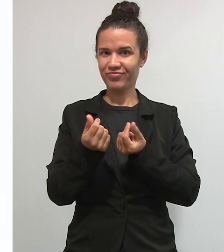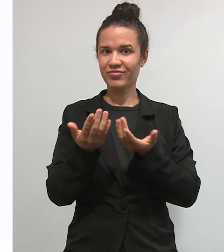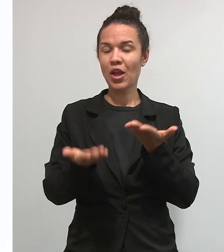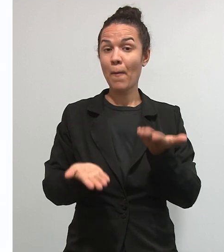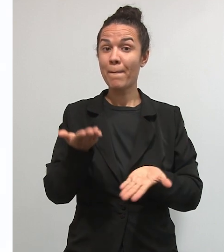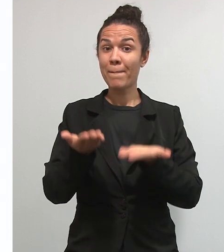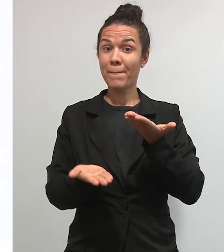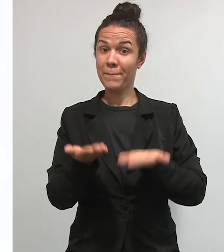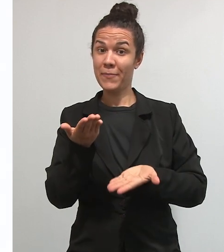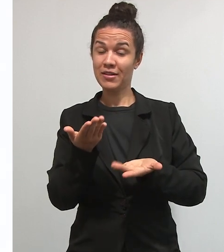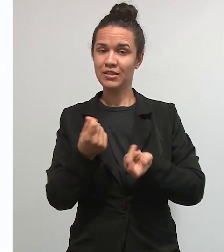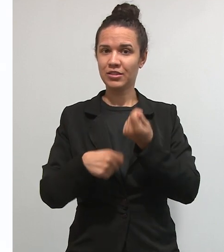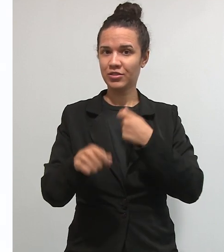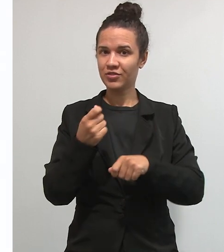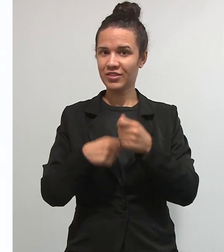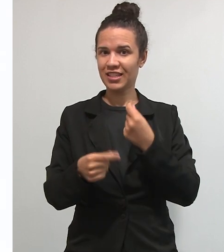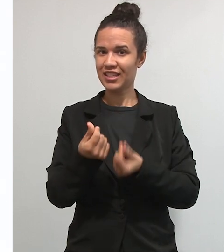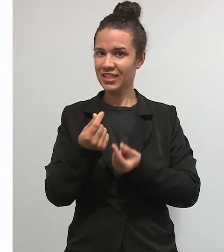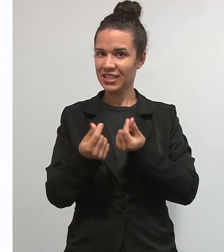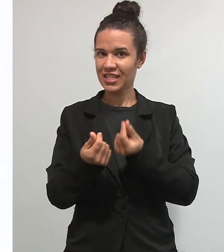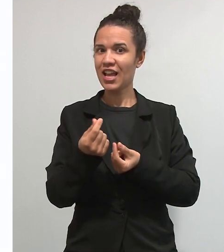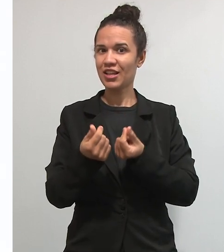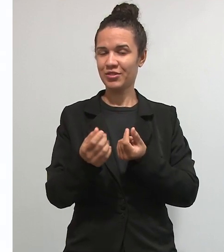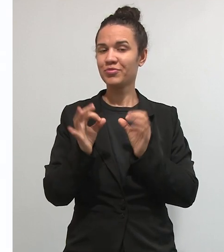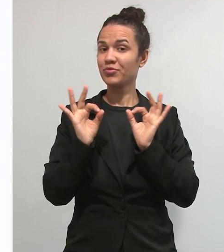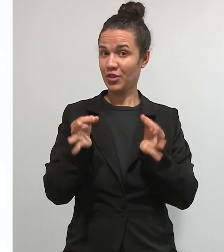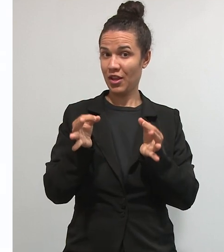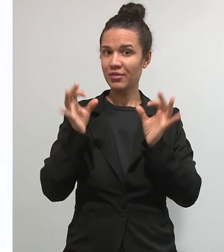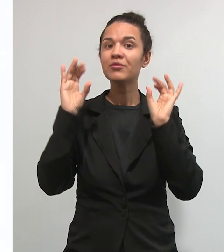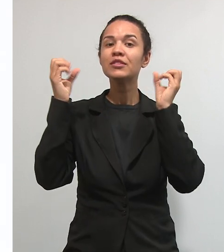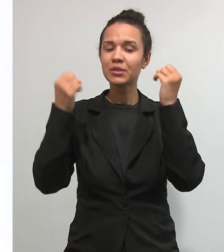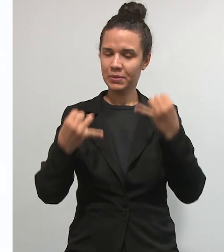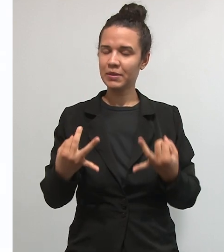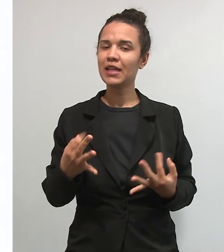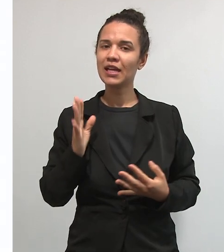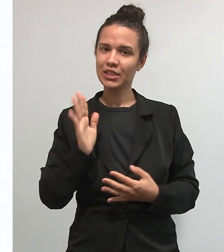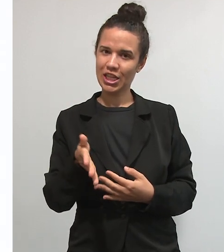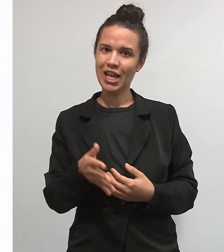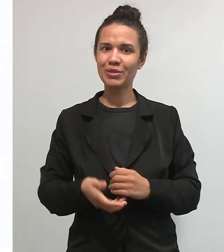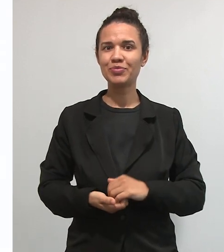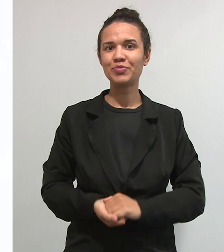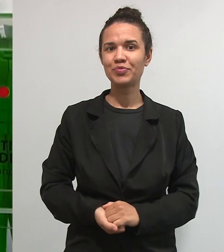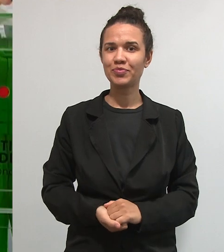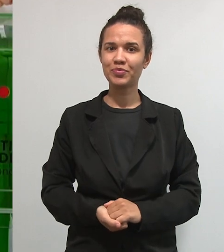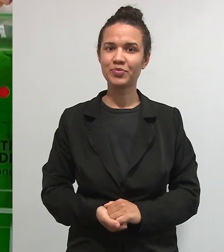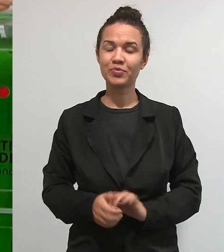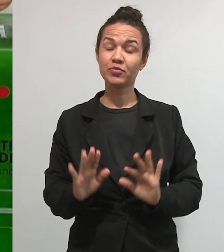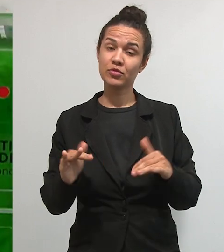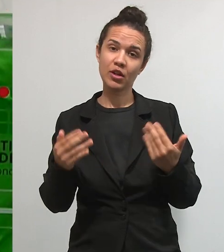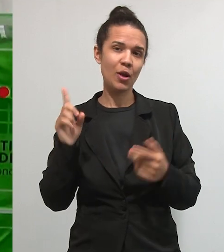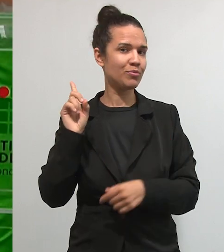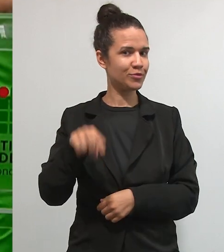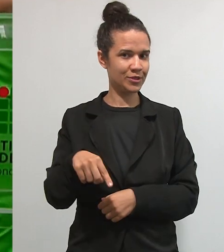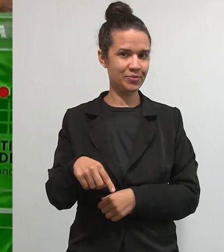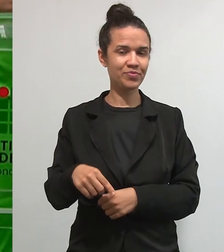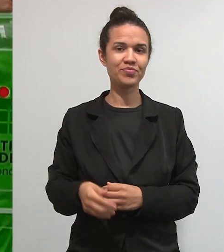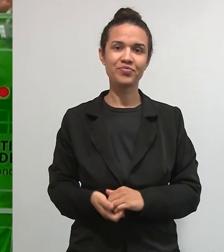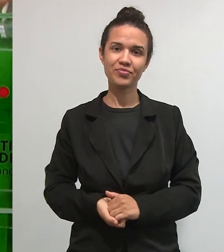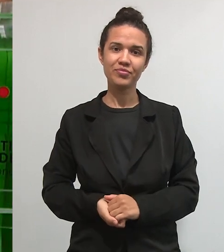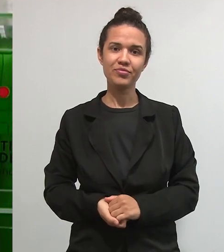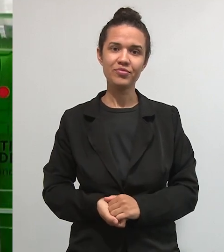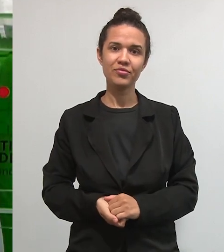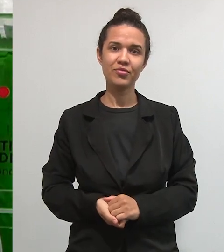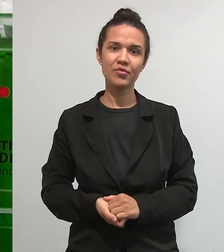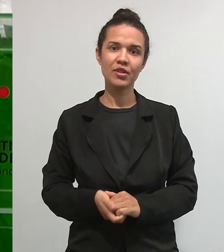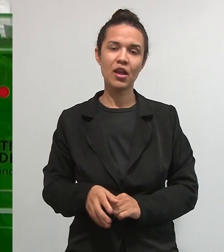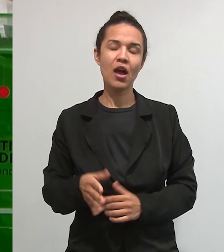e no balanço orçamentário, como foi explicado. Bom, gente, é isso,